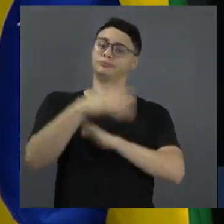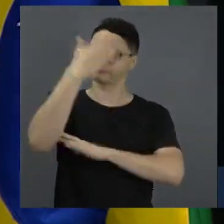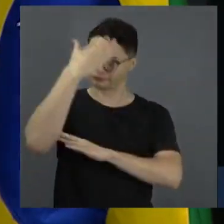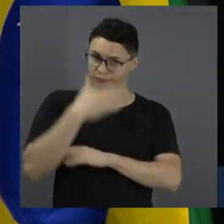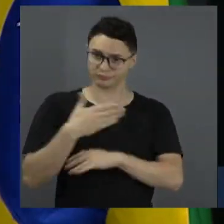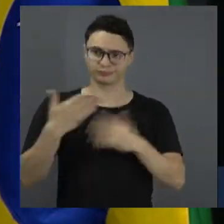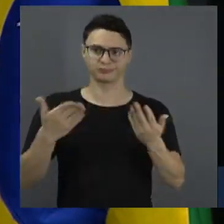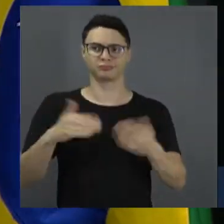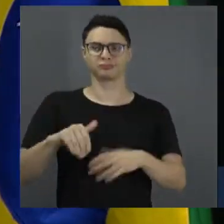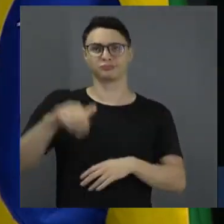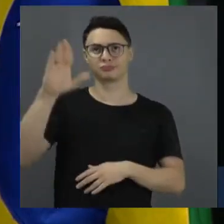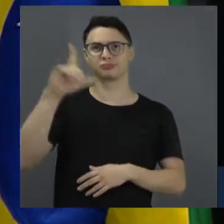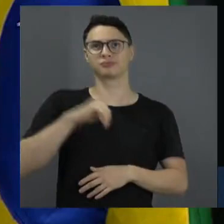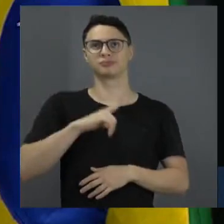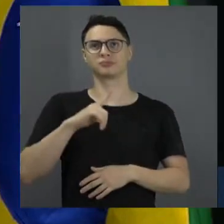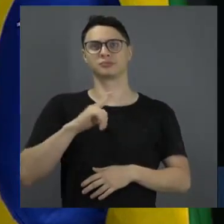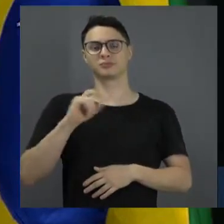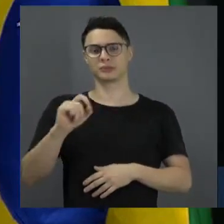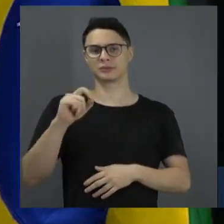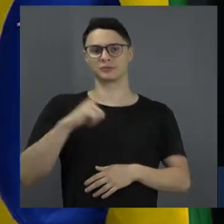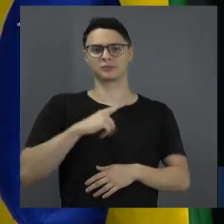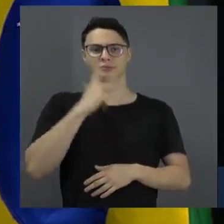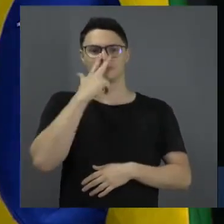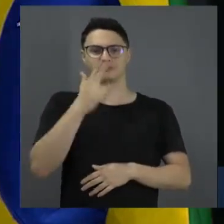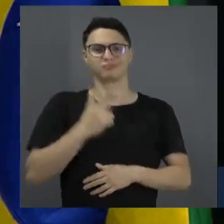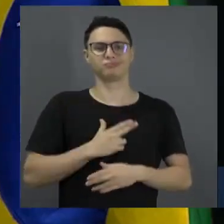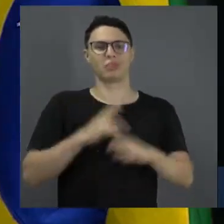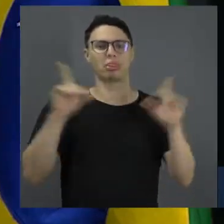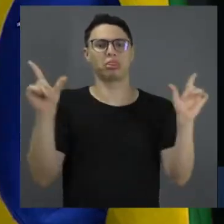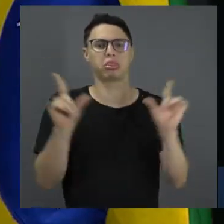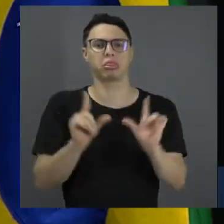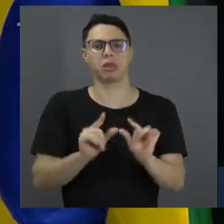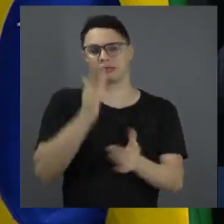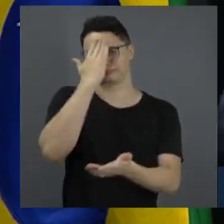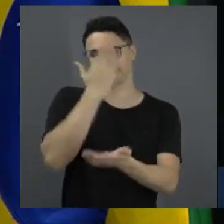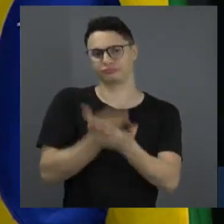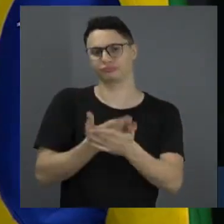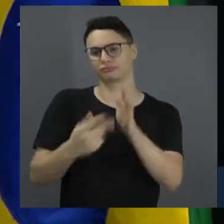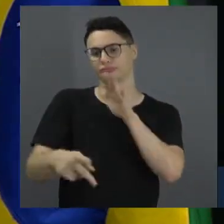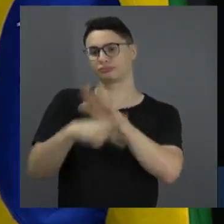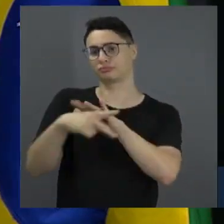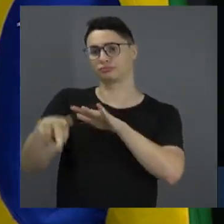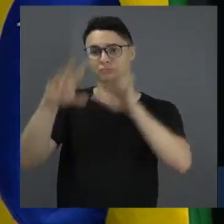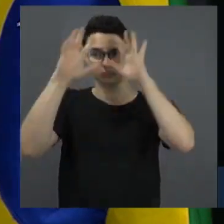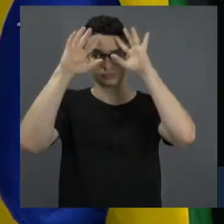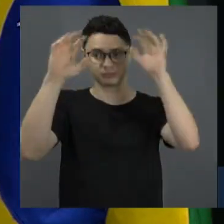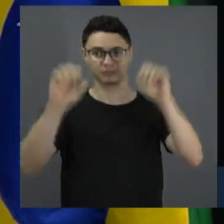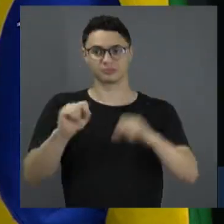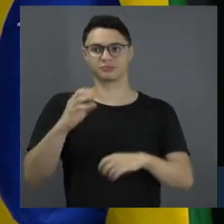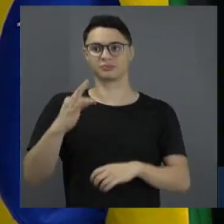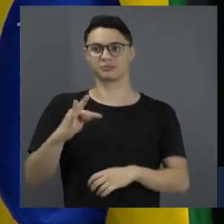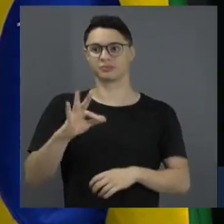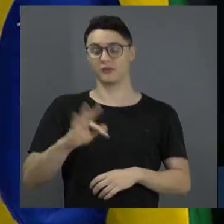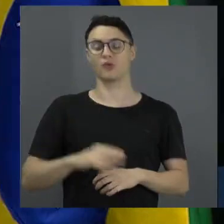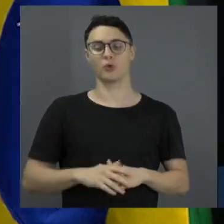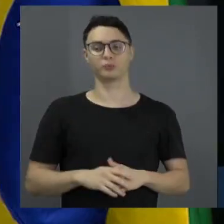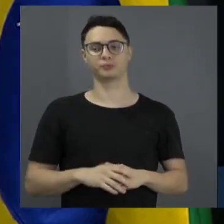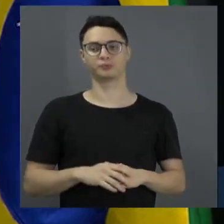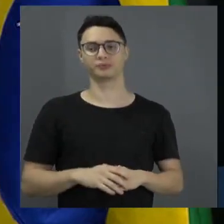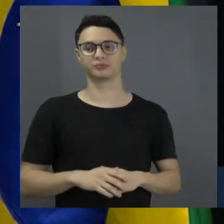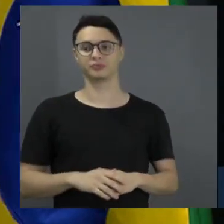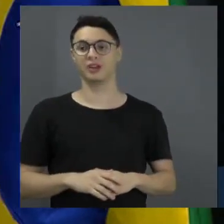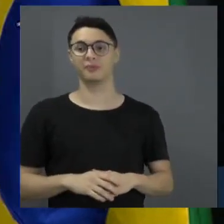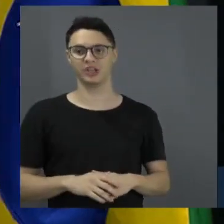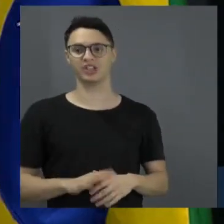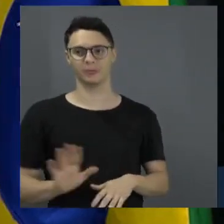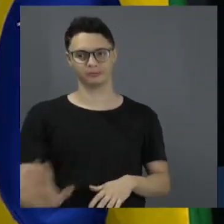vez mais derretendo a credibilidade do Supremo Tribunal Federal por esse tipo de abuso, por esse tipo de desrespeito à